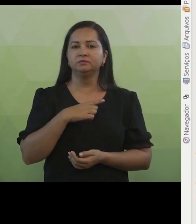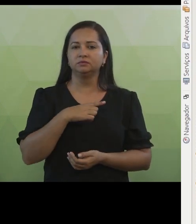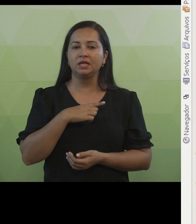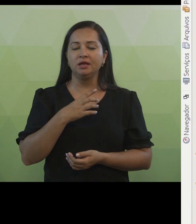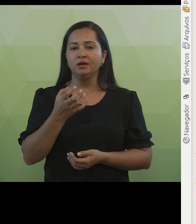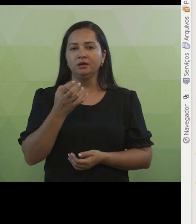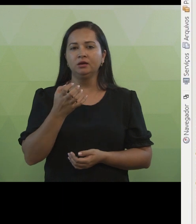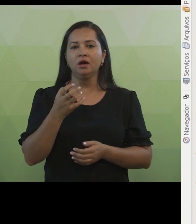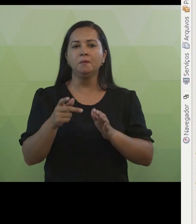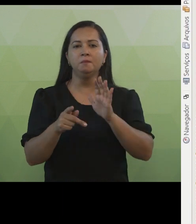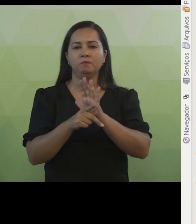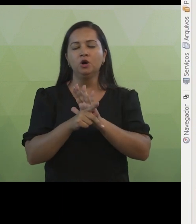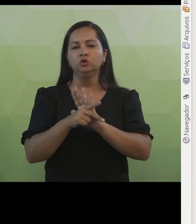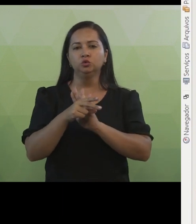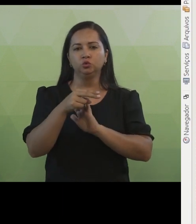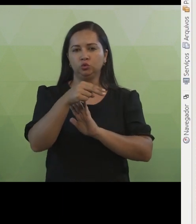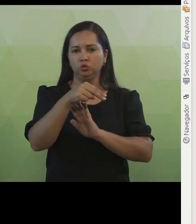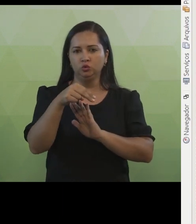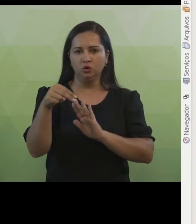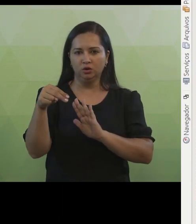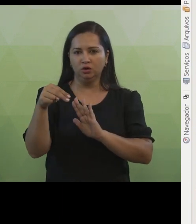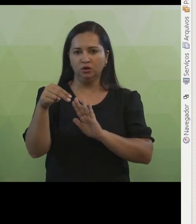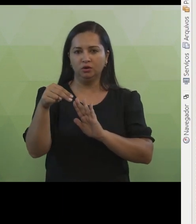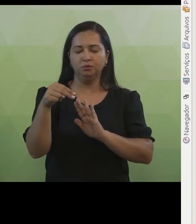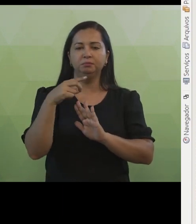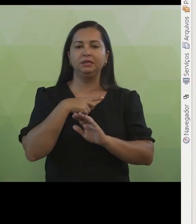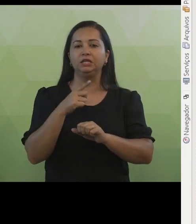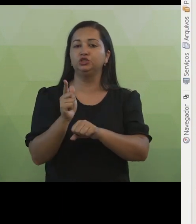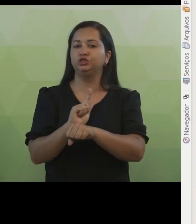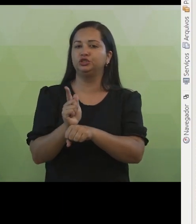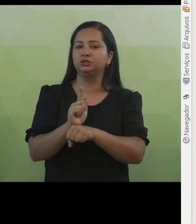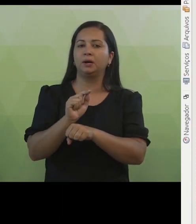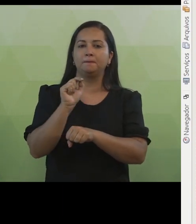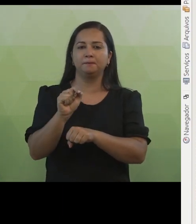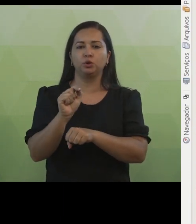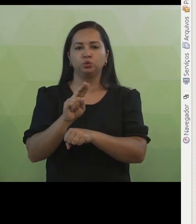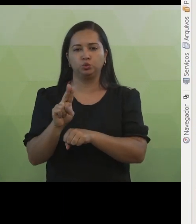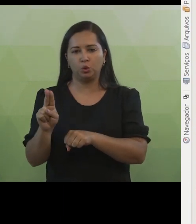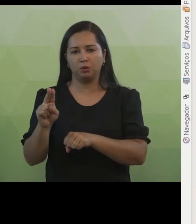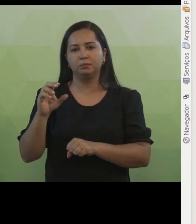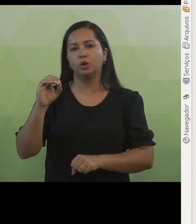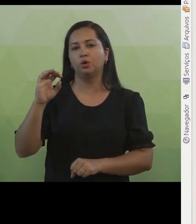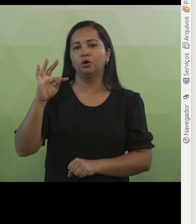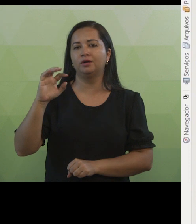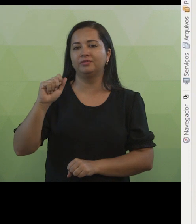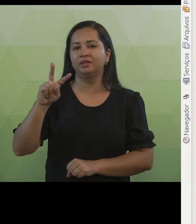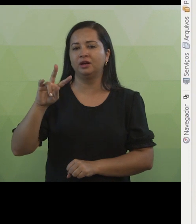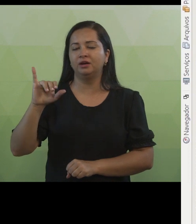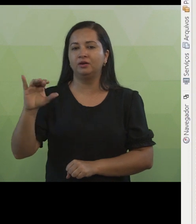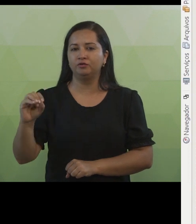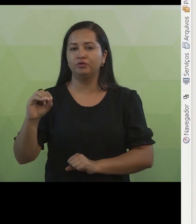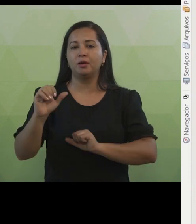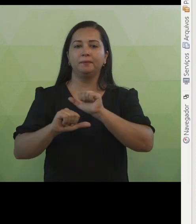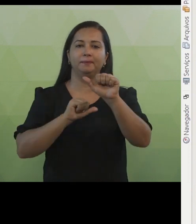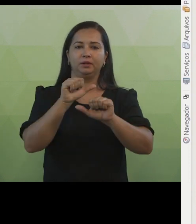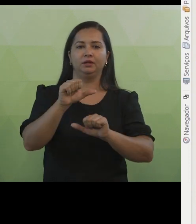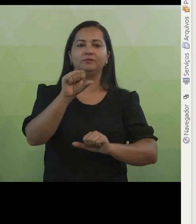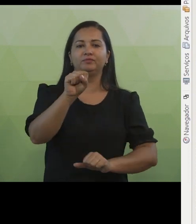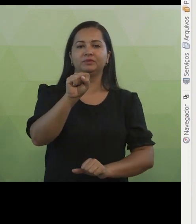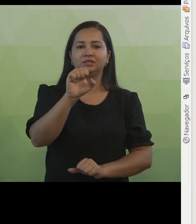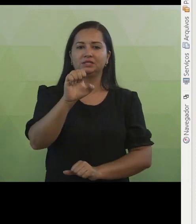atributo nome. Então aqui no lugar de gerente.nome Otávio, eu tenho que colocar